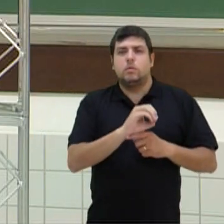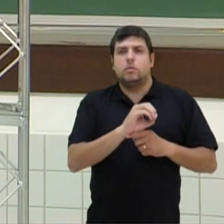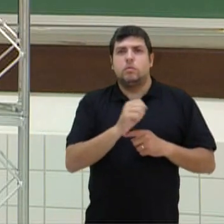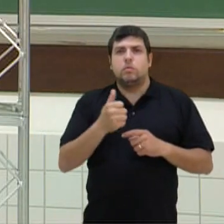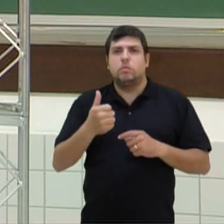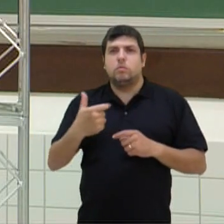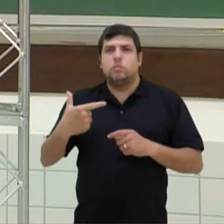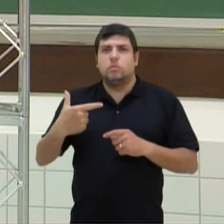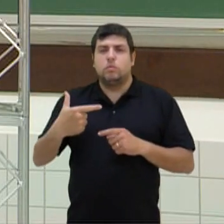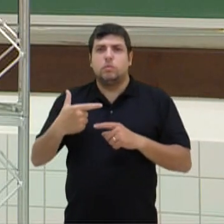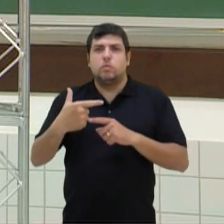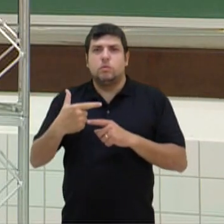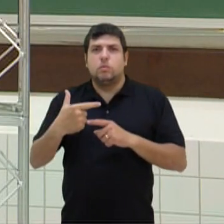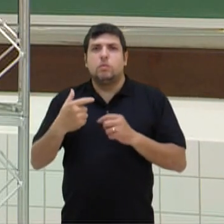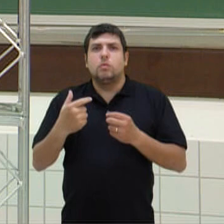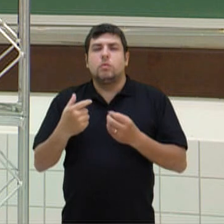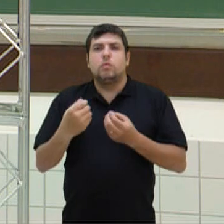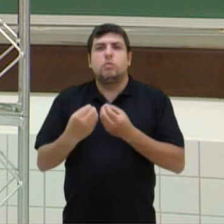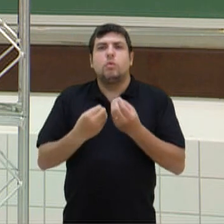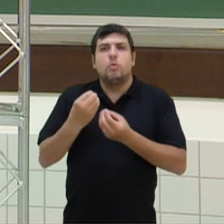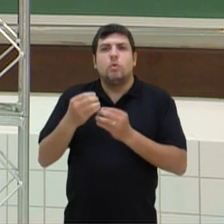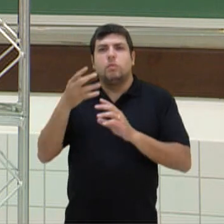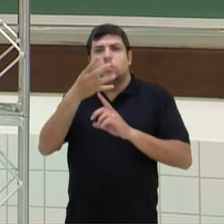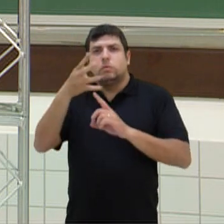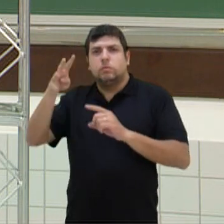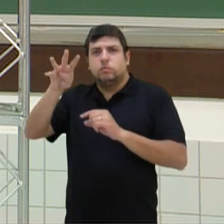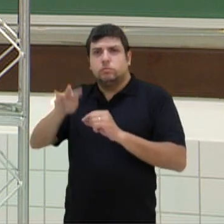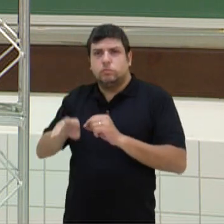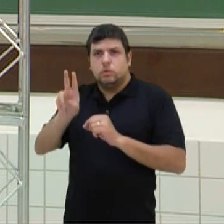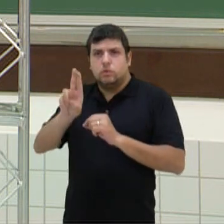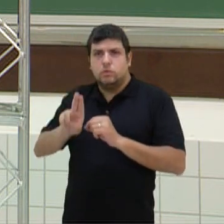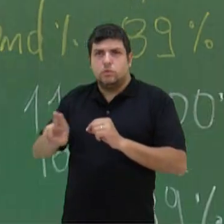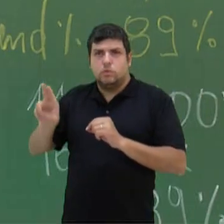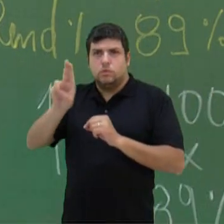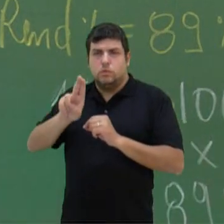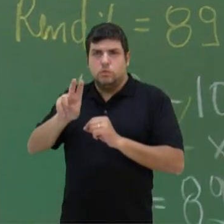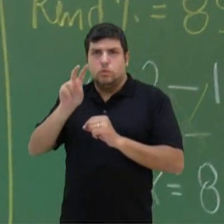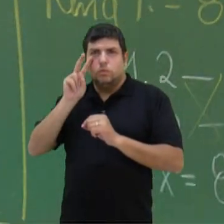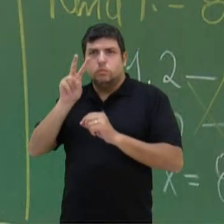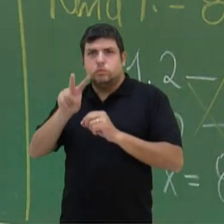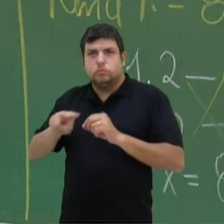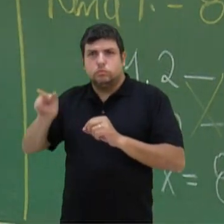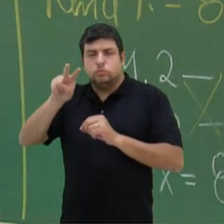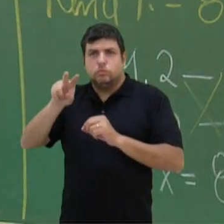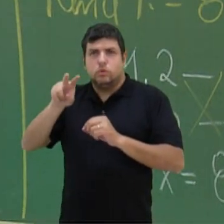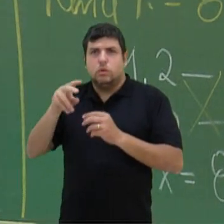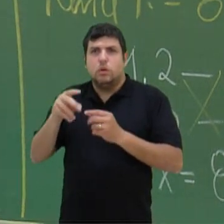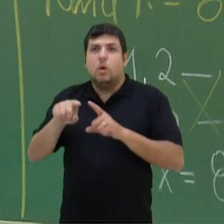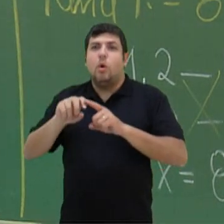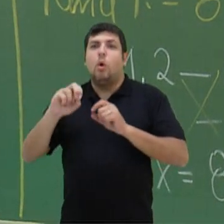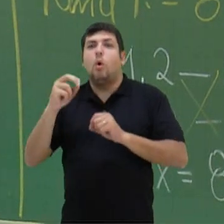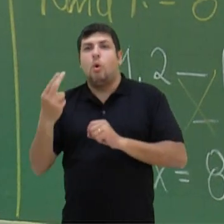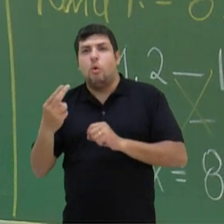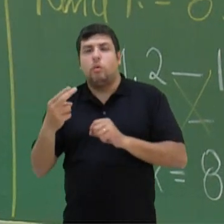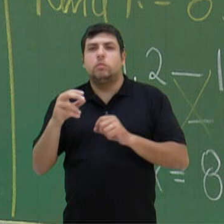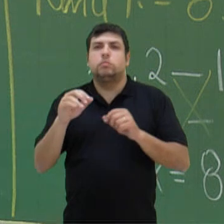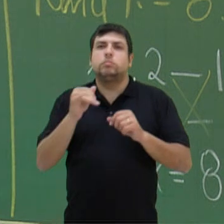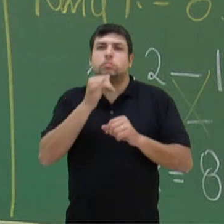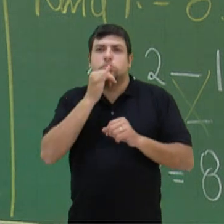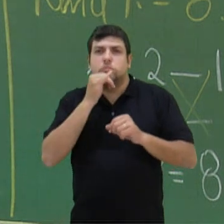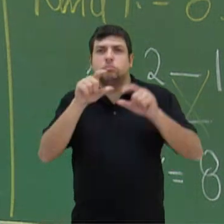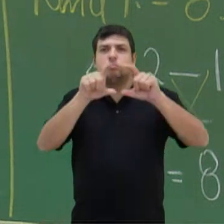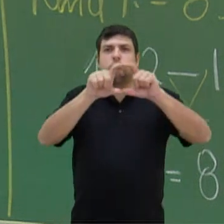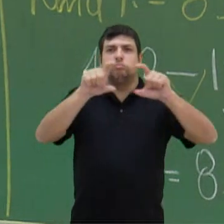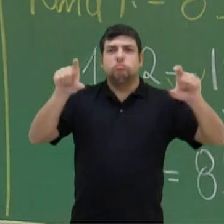16, que a gente olha lá na tabela periódica, tá? Ou nos dados do exercício, quando os exercícios trazem esses